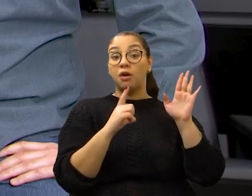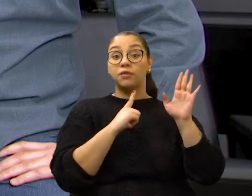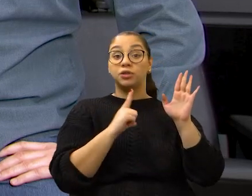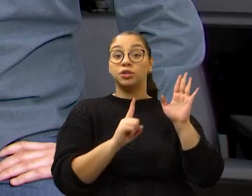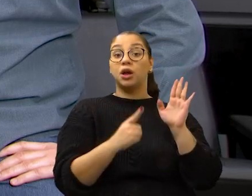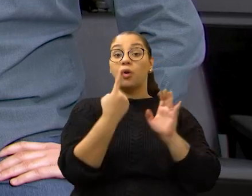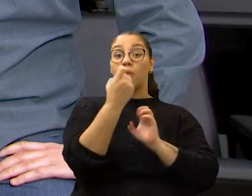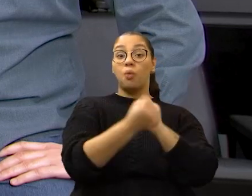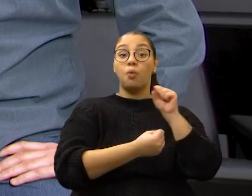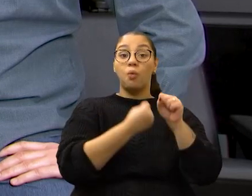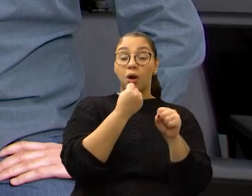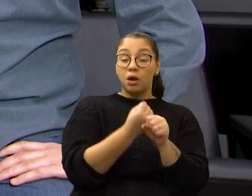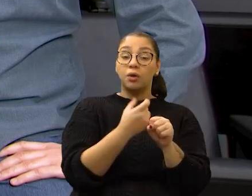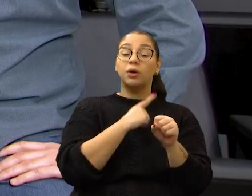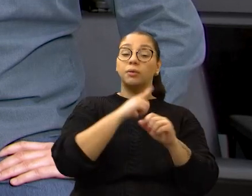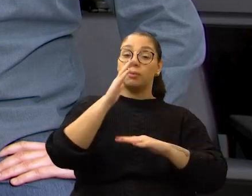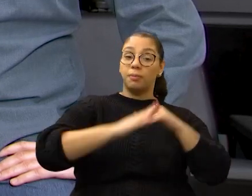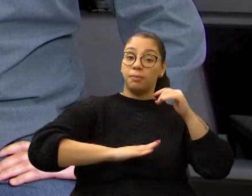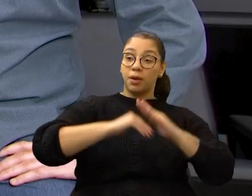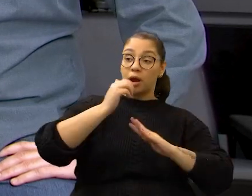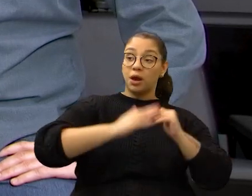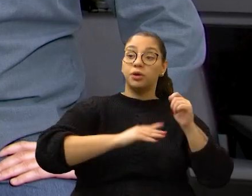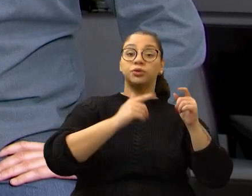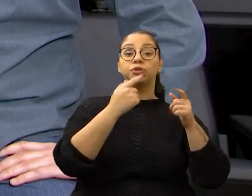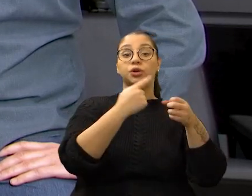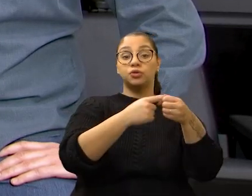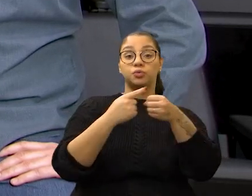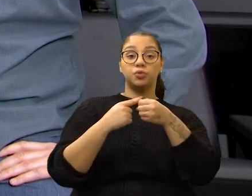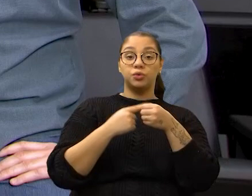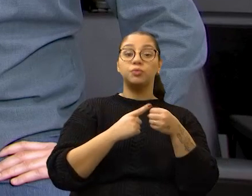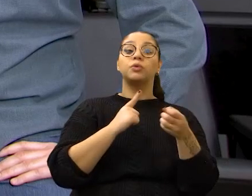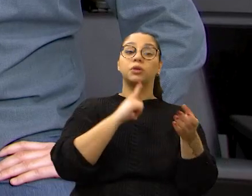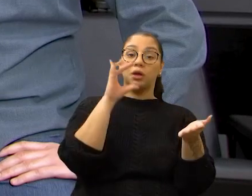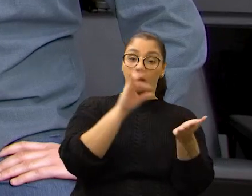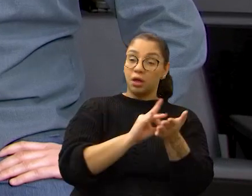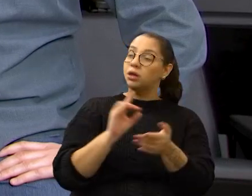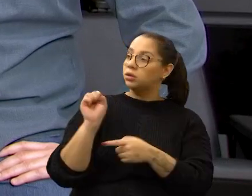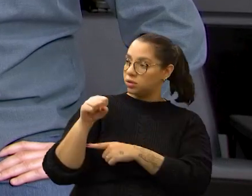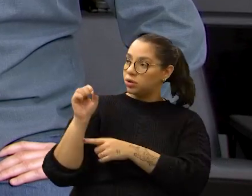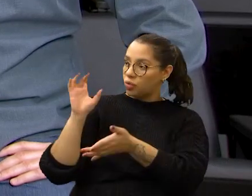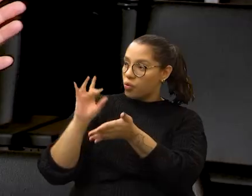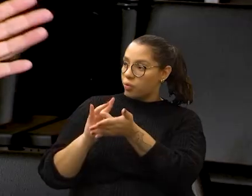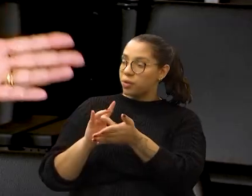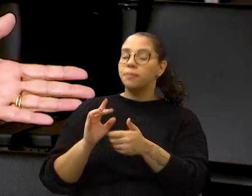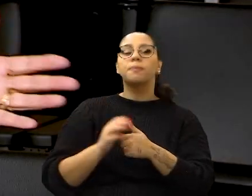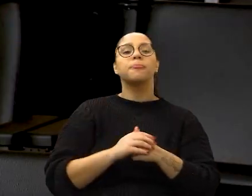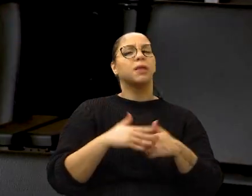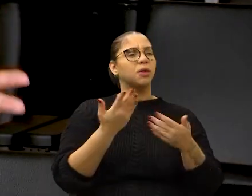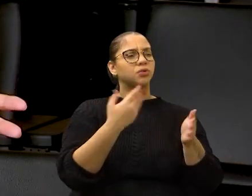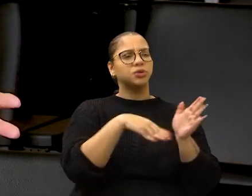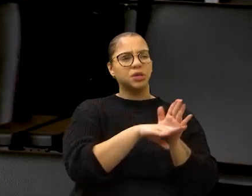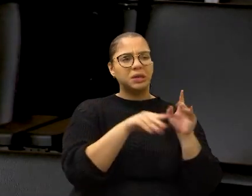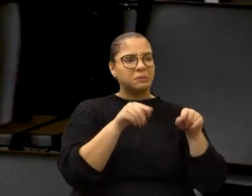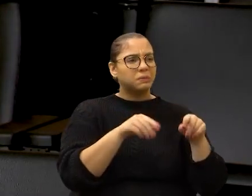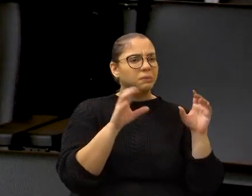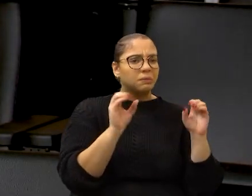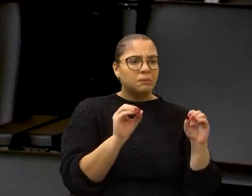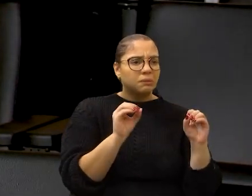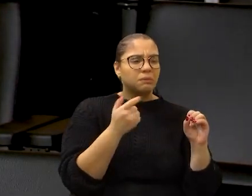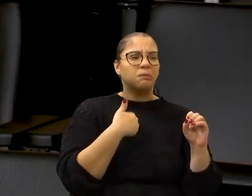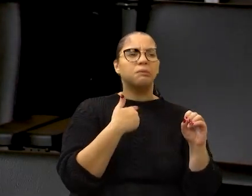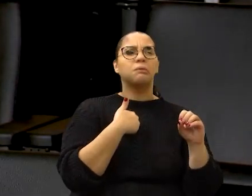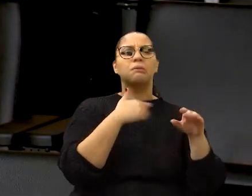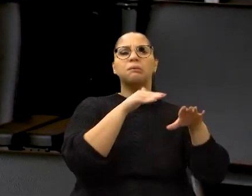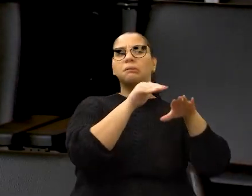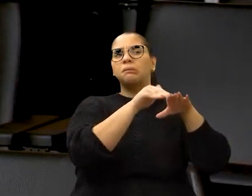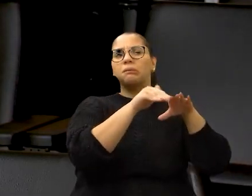tinha um ano para ser colocada em prática nos municípios. Para entrar em vigor. Para entrar em vigor. Eu cheguei aqui e nada, daí